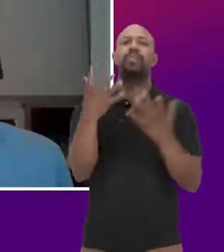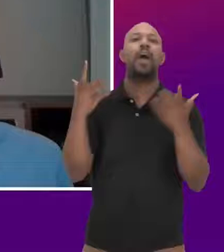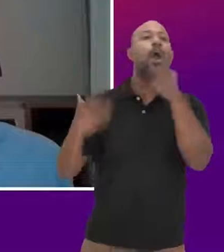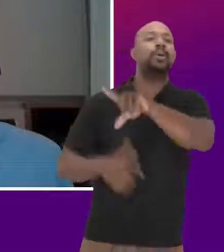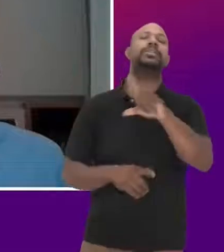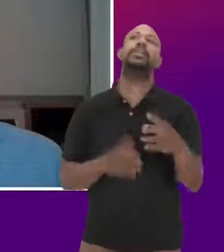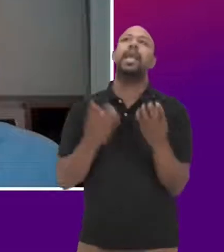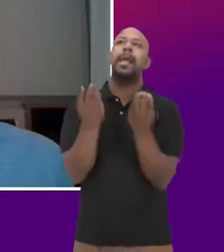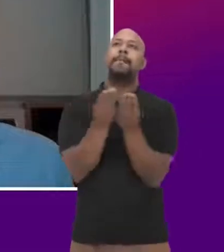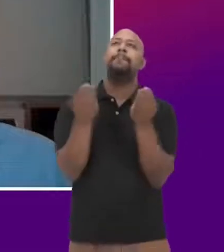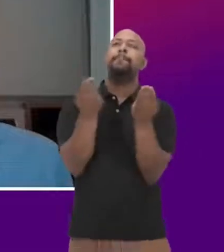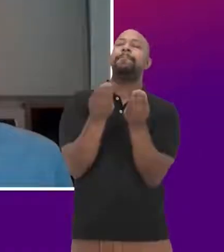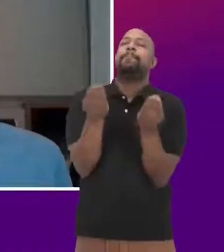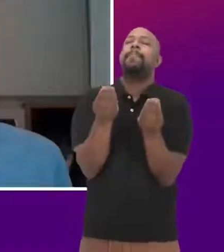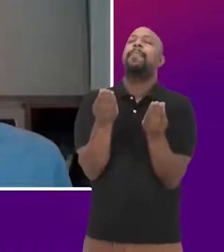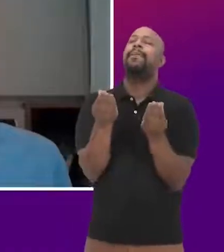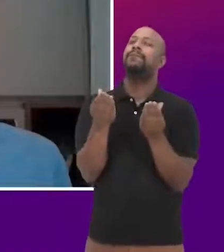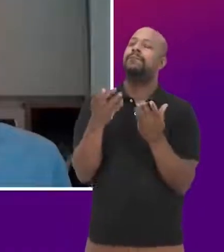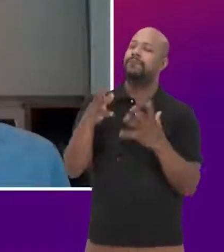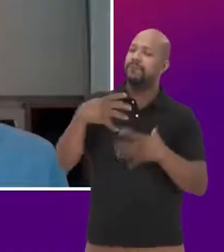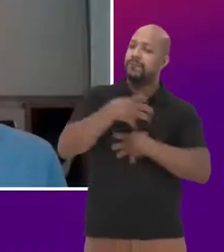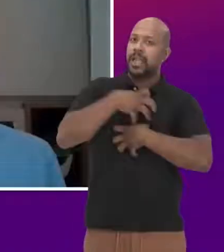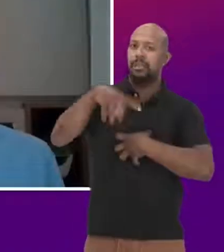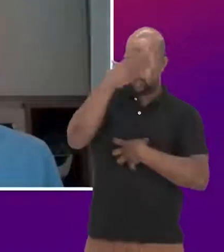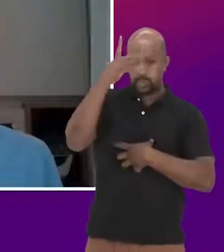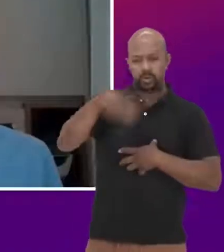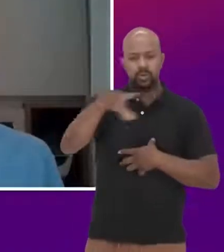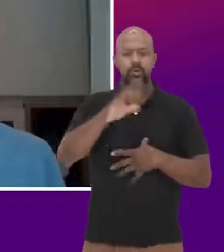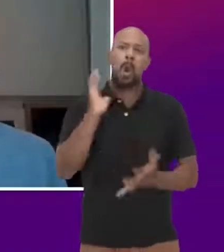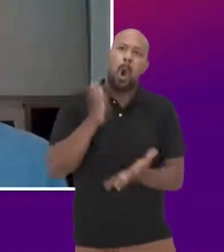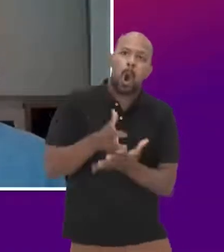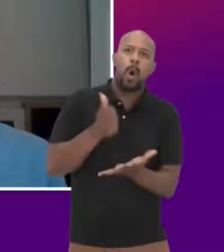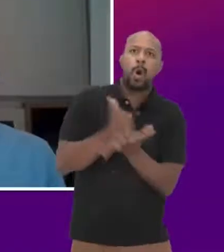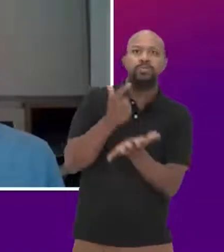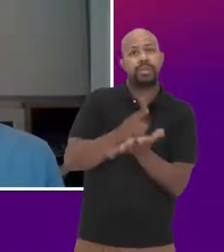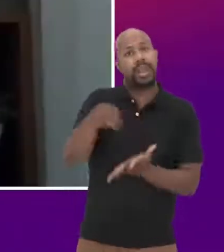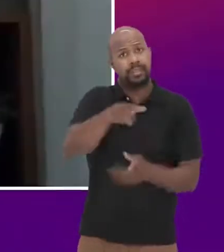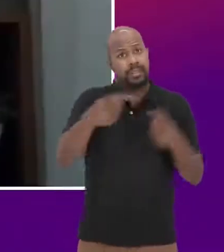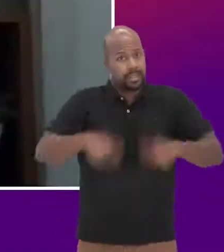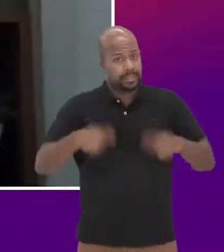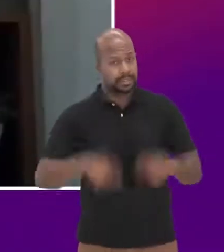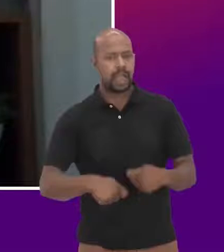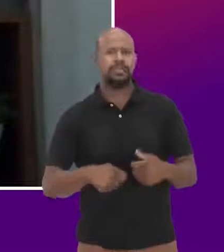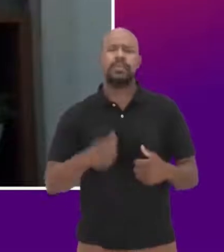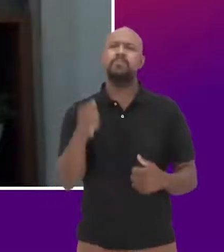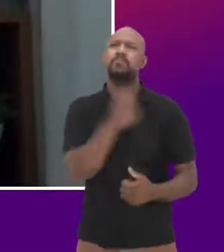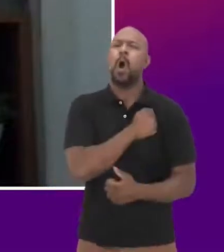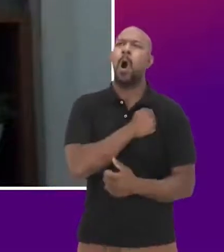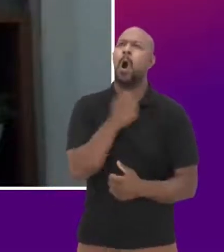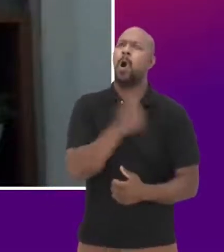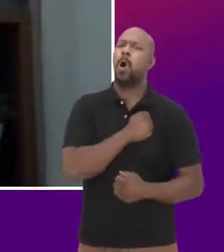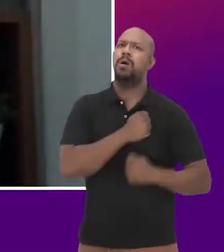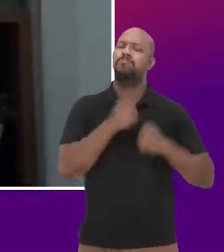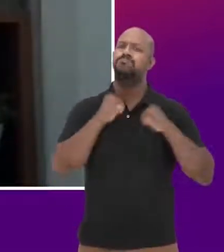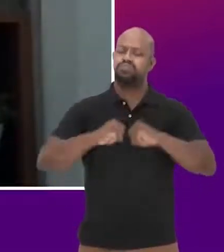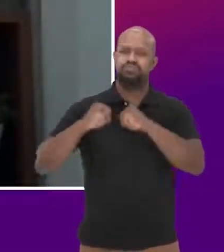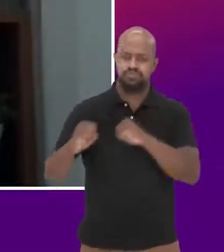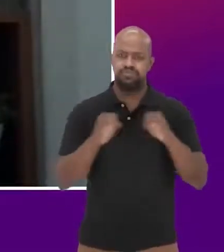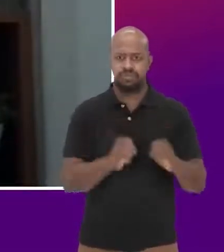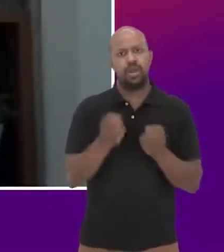assim, tangibilizar os consumidores com relação a essa necessidade, potencializando a oferta dos